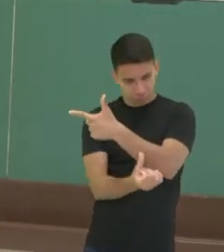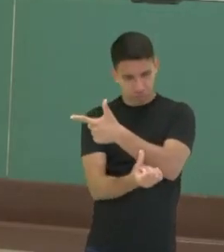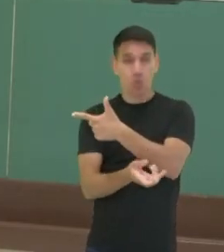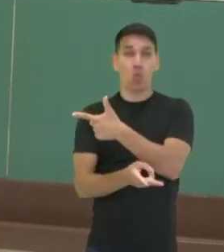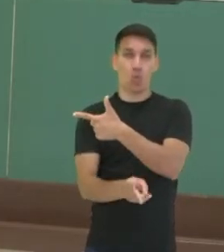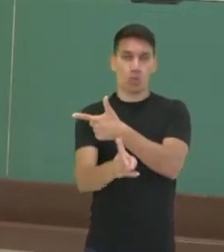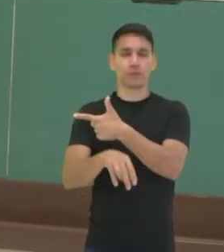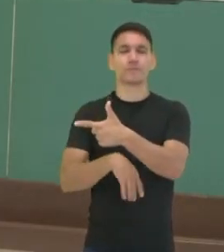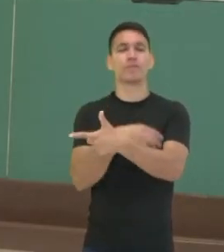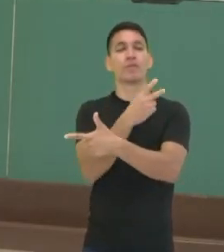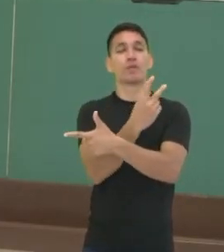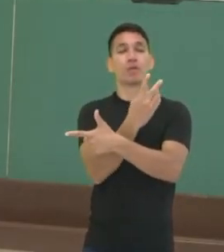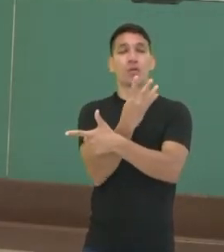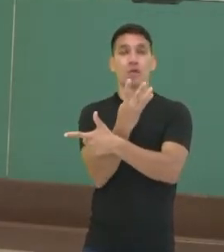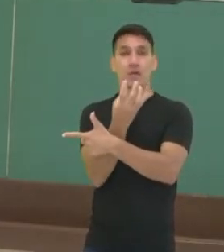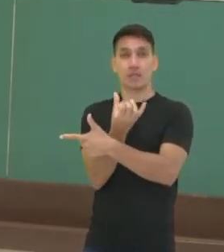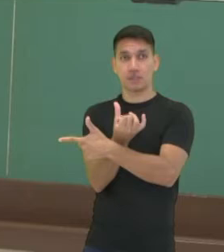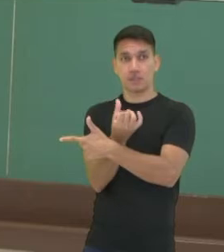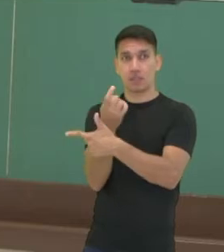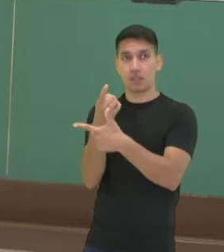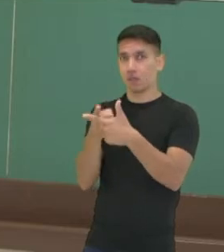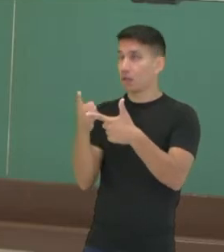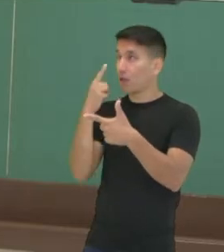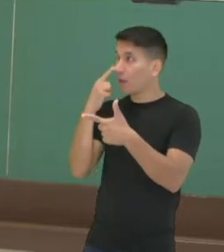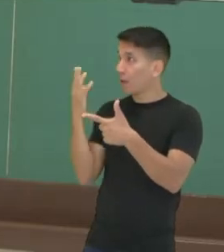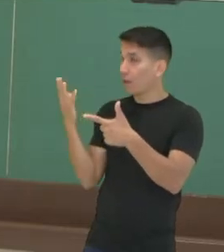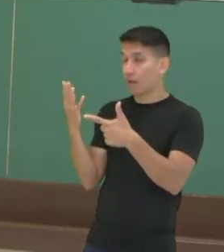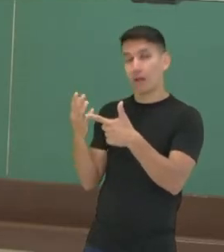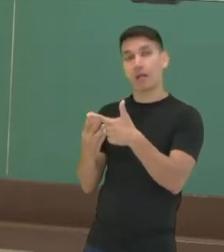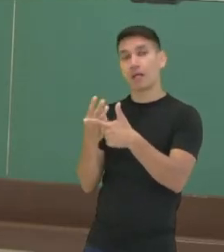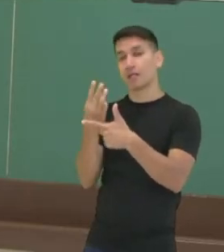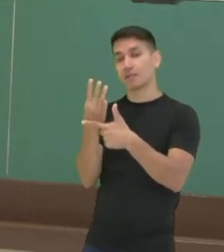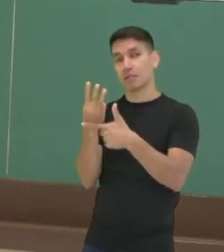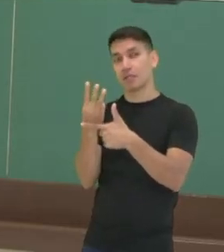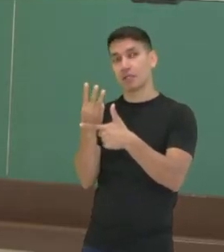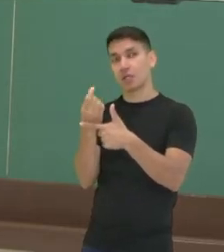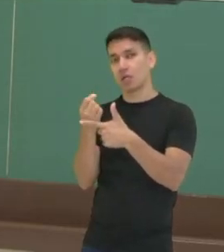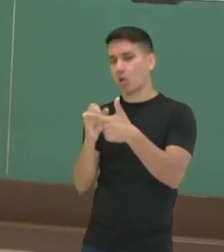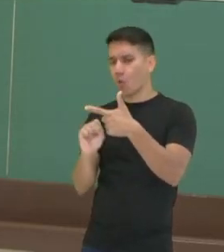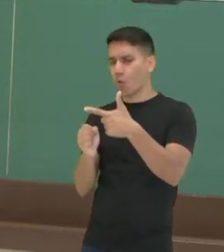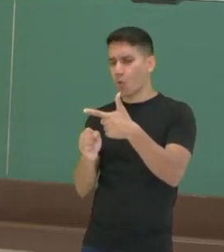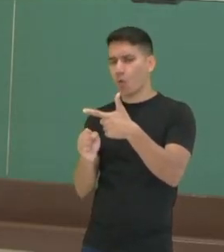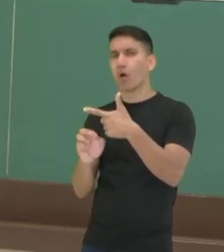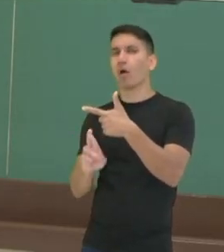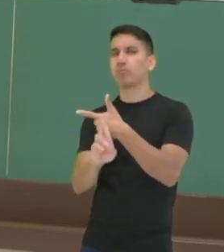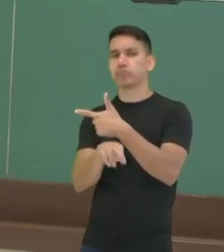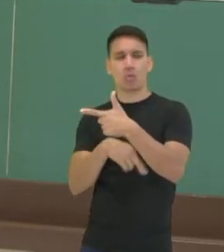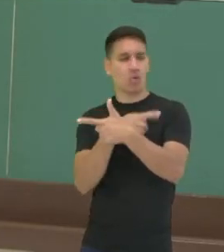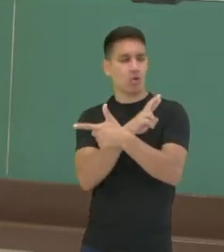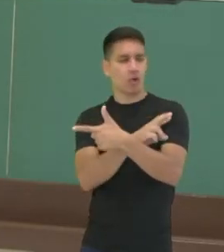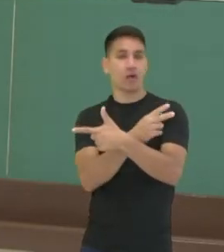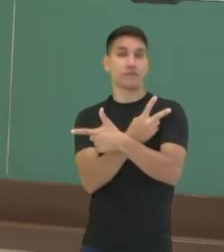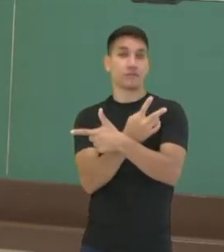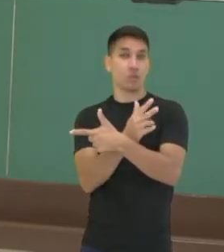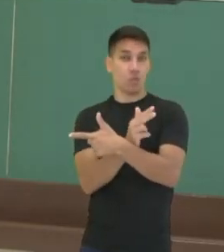divisão. Se a gente multiplicar por 8, ó, 3 vezes 8 é 24, dá certinho, ó, tá vendo aqui, ó, 24. Pensa na tabuada